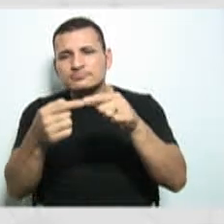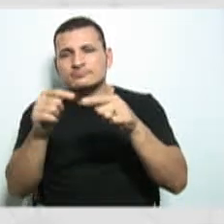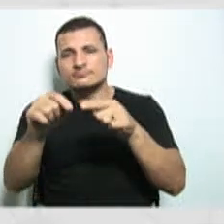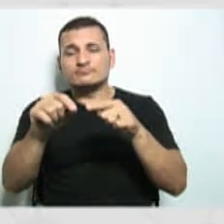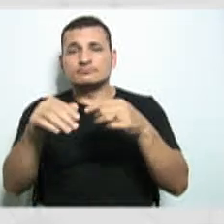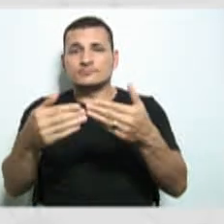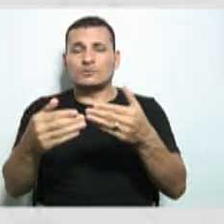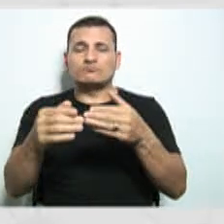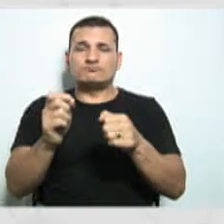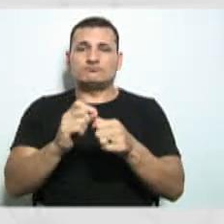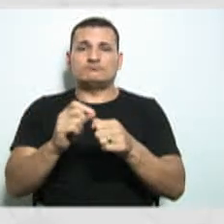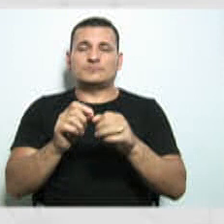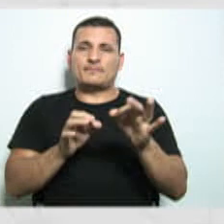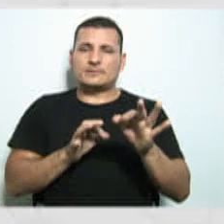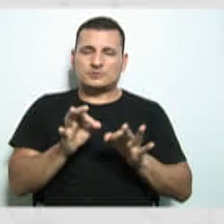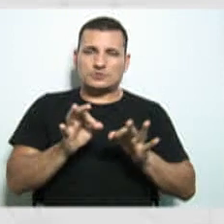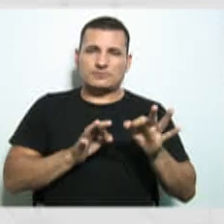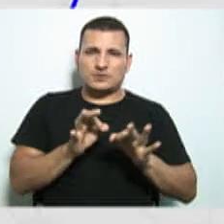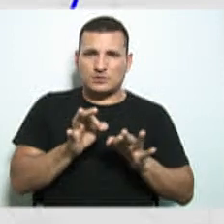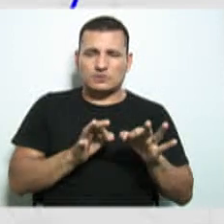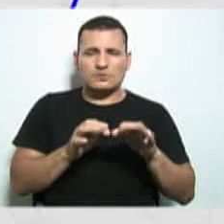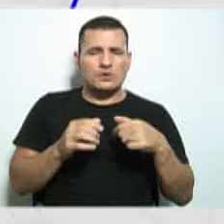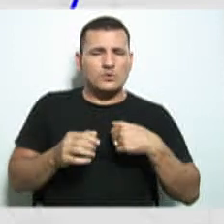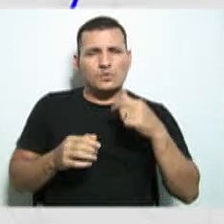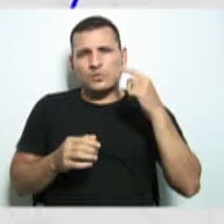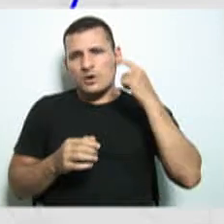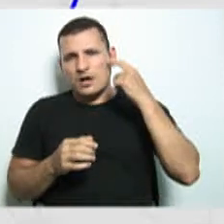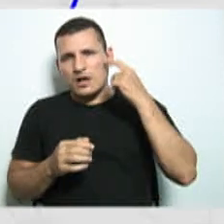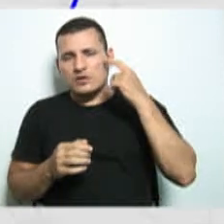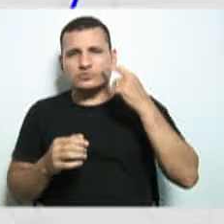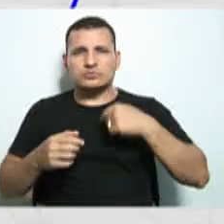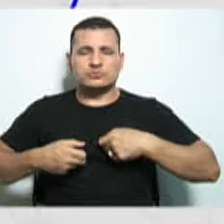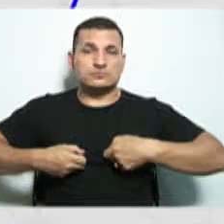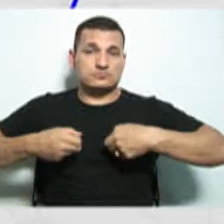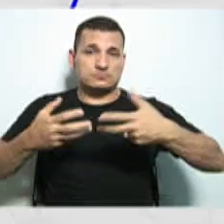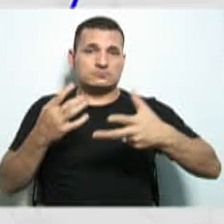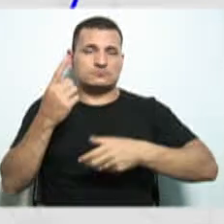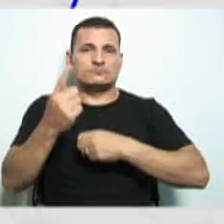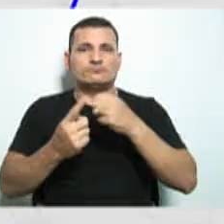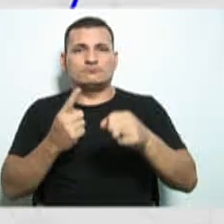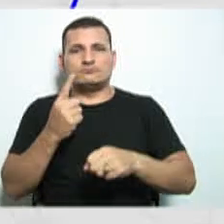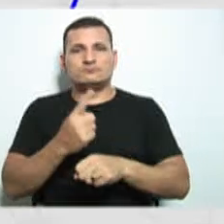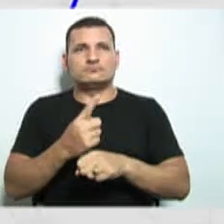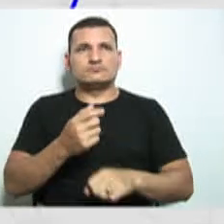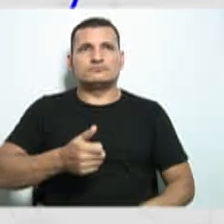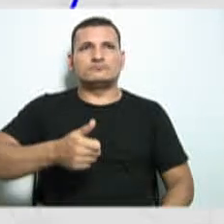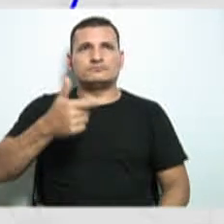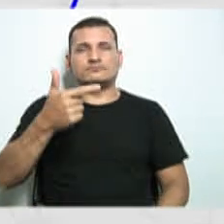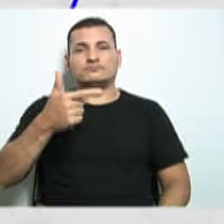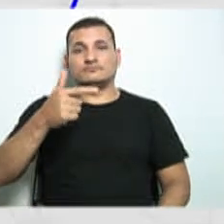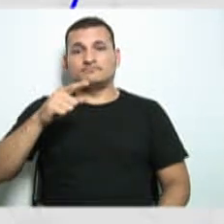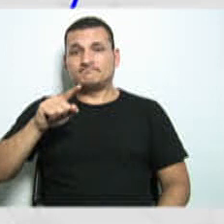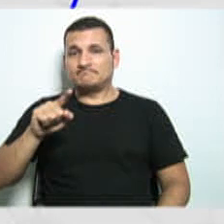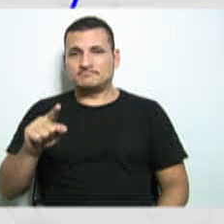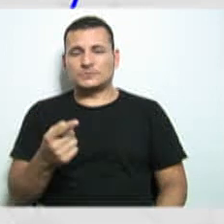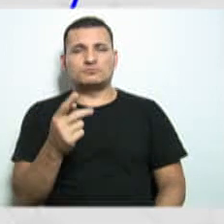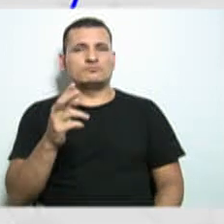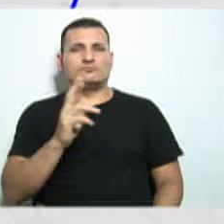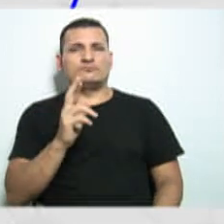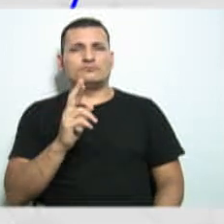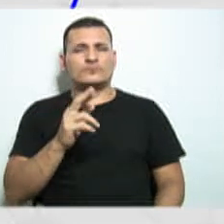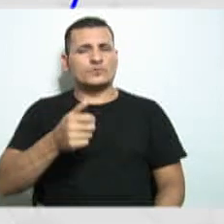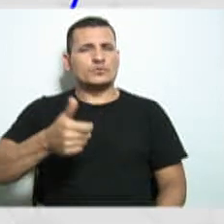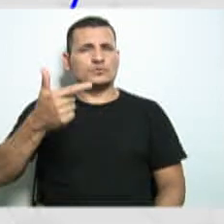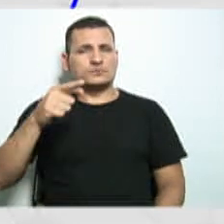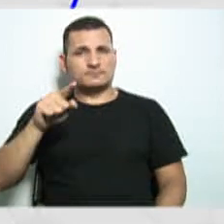planejamento com base naquilo. Ah, não, eu prevejo que eu vou gastar em um ano 12 mil reais. E desses 12